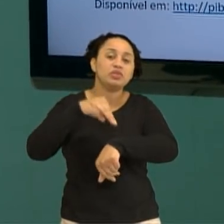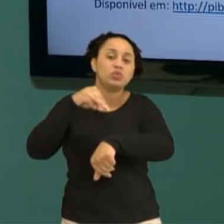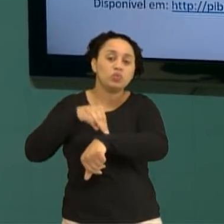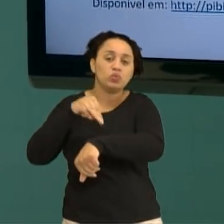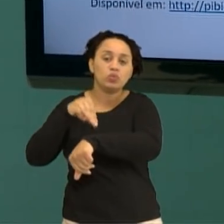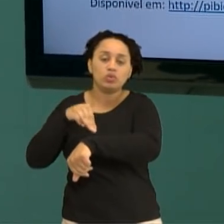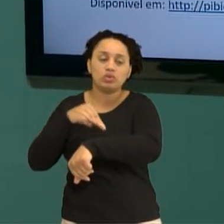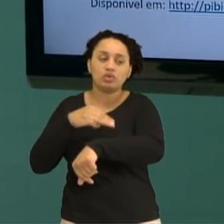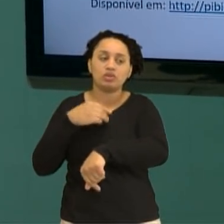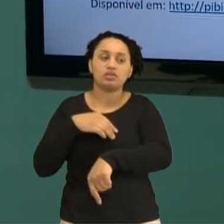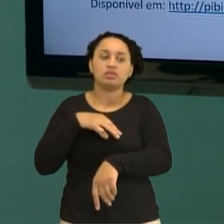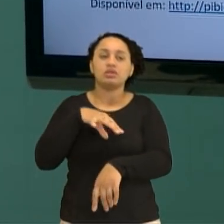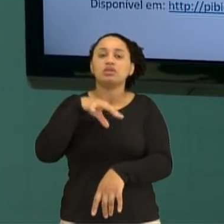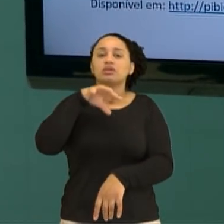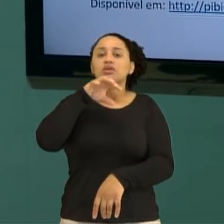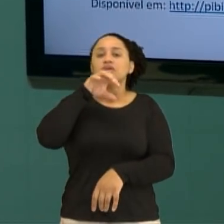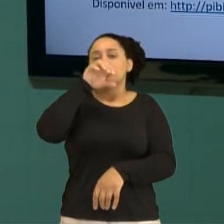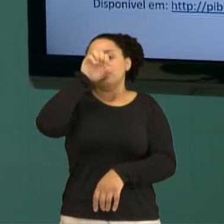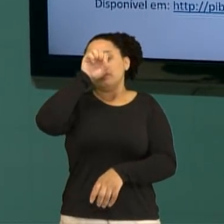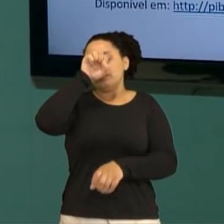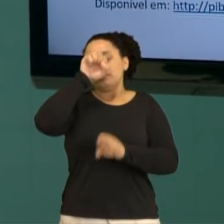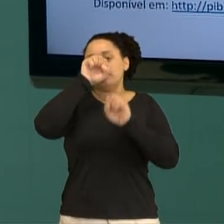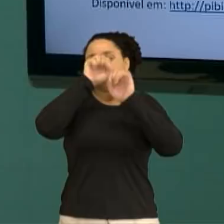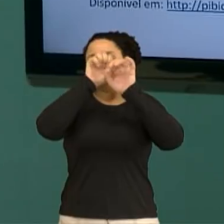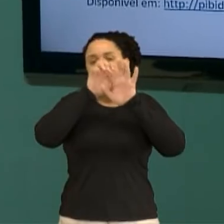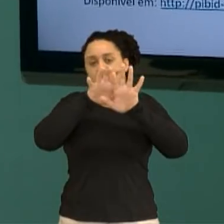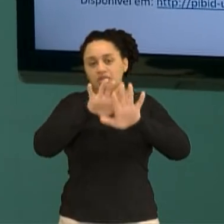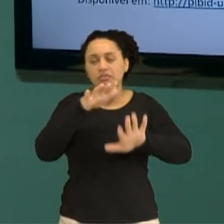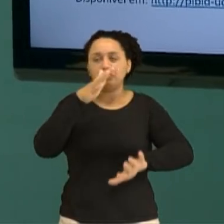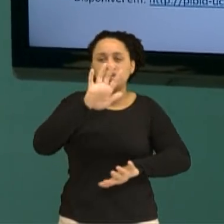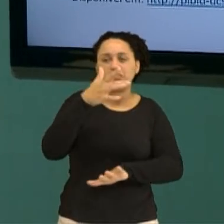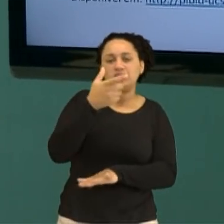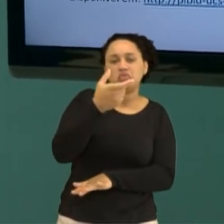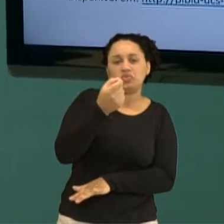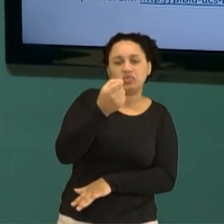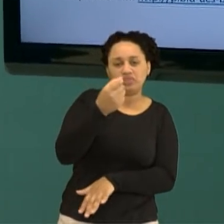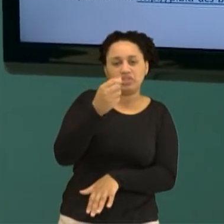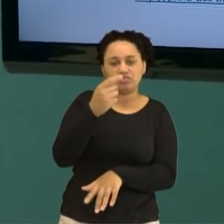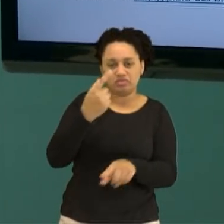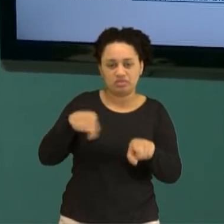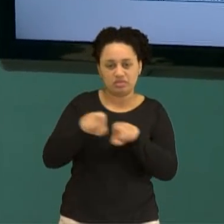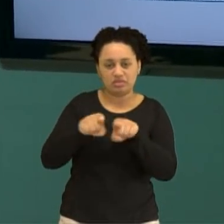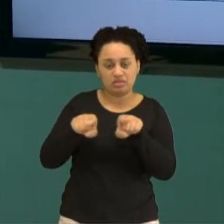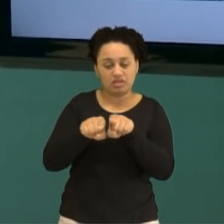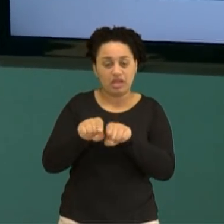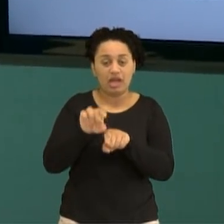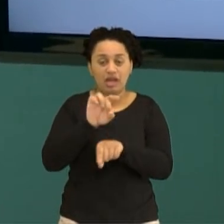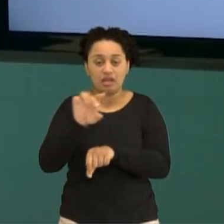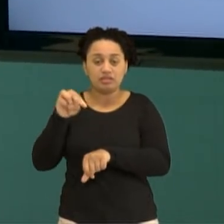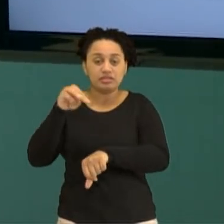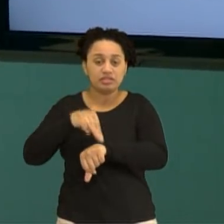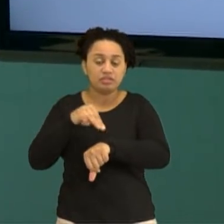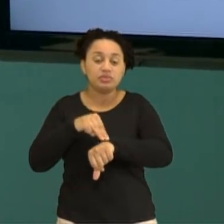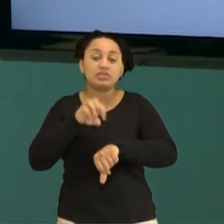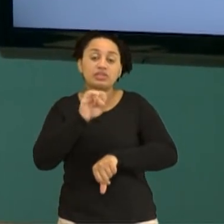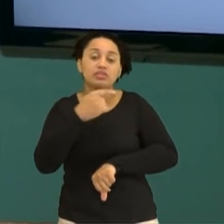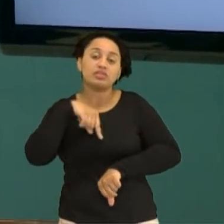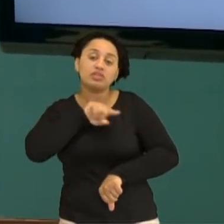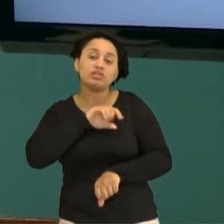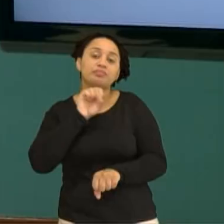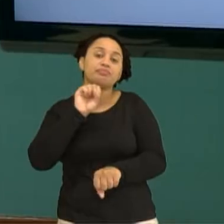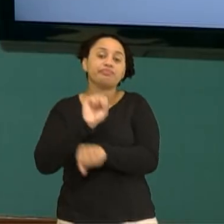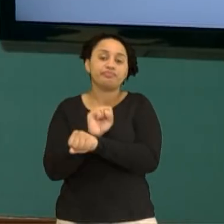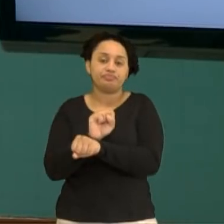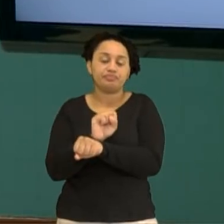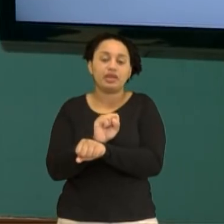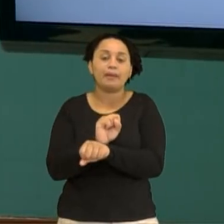inspira e expira cerca de 20 vezes em média por minuto em repouso. Porém, quando